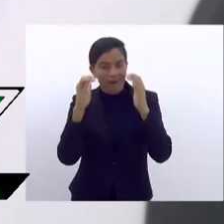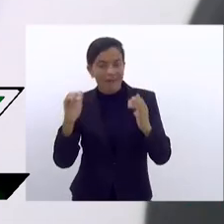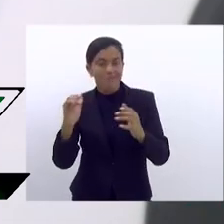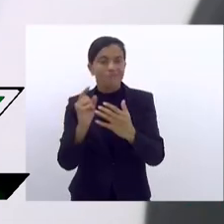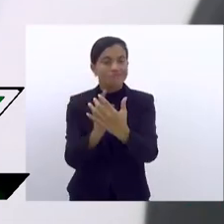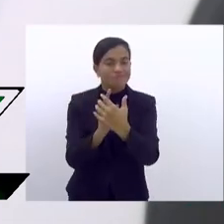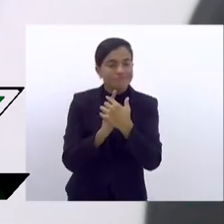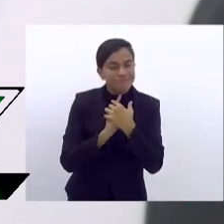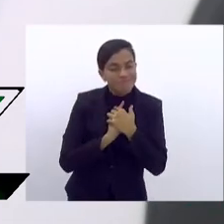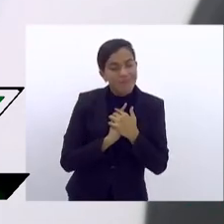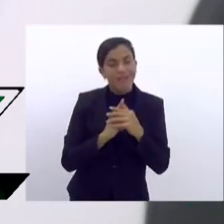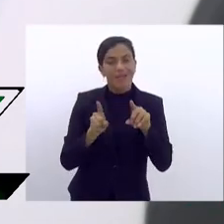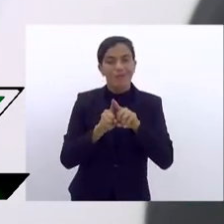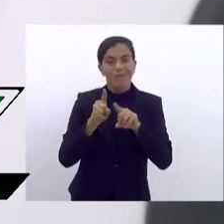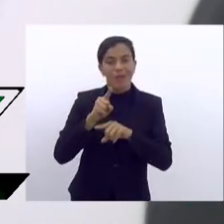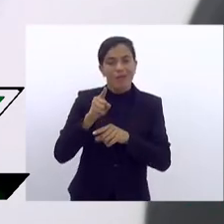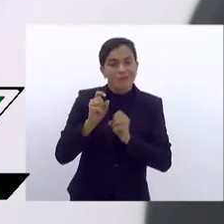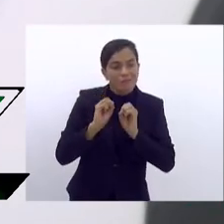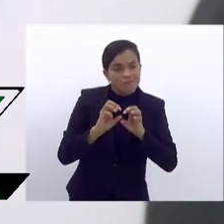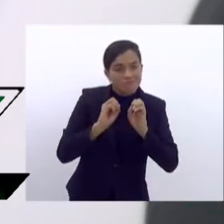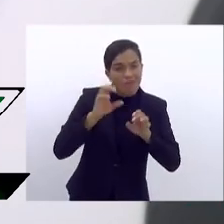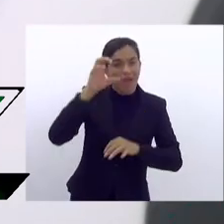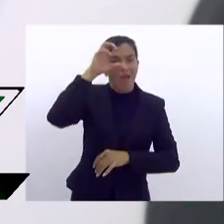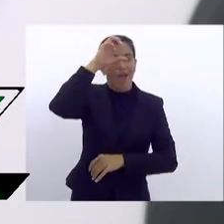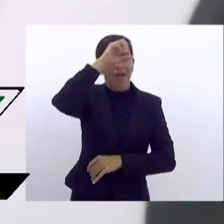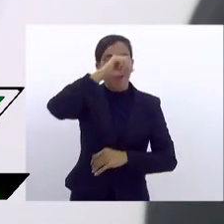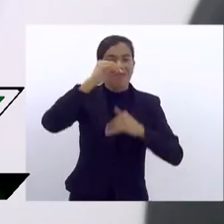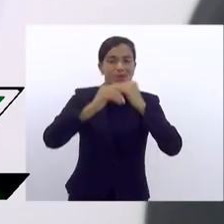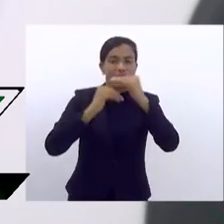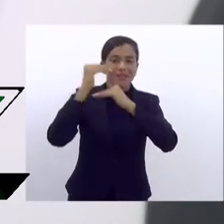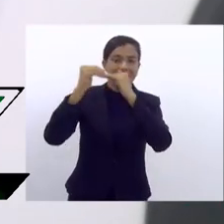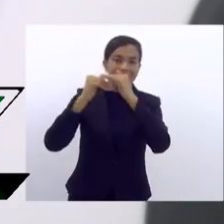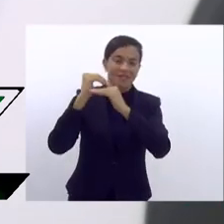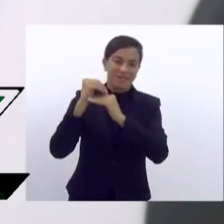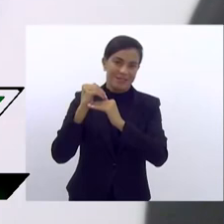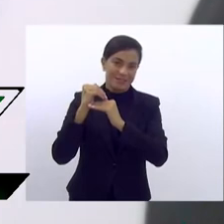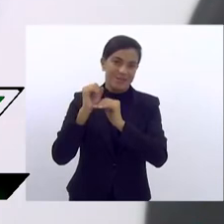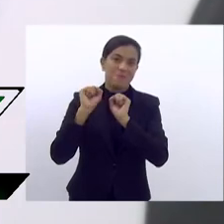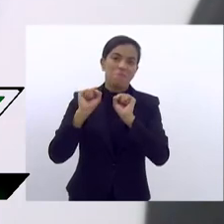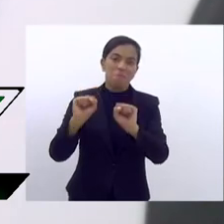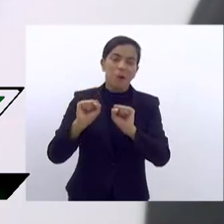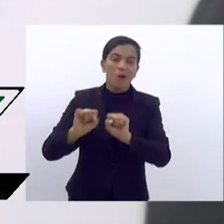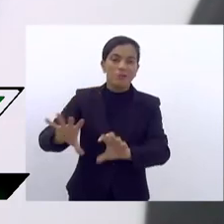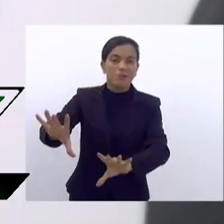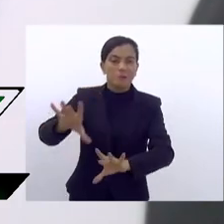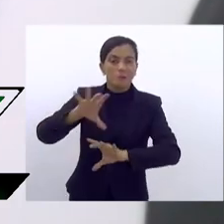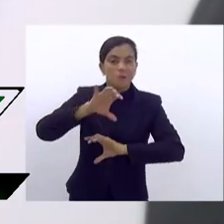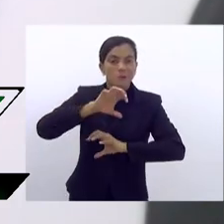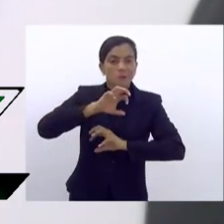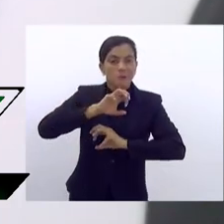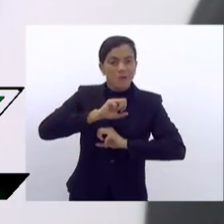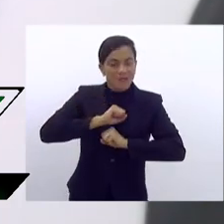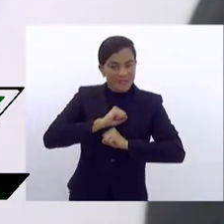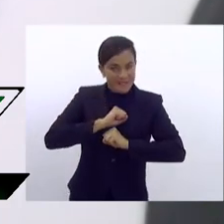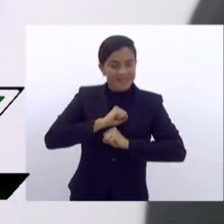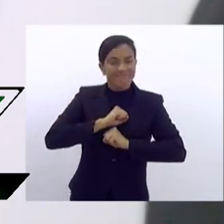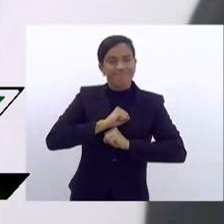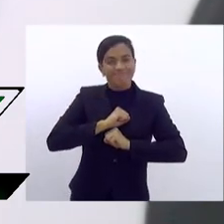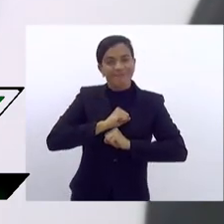acolhimento de aprendizagem que tem nas nossas escolas possa adentrar nos nossos corações e florescer